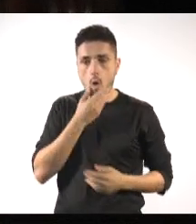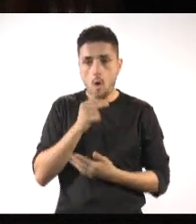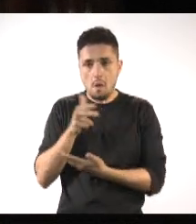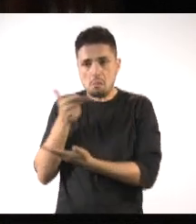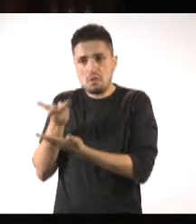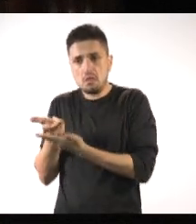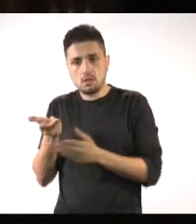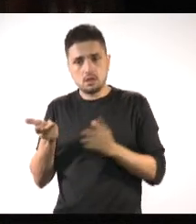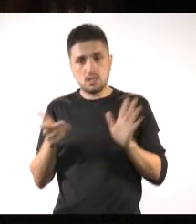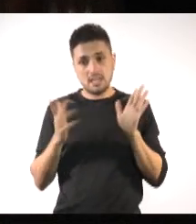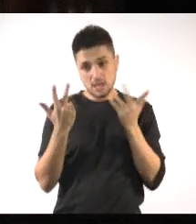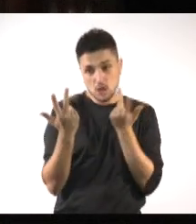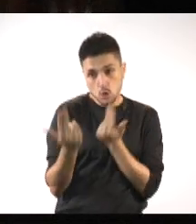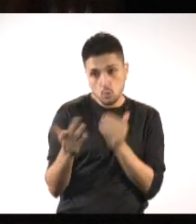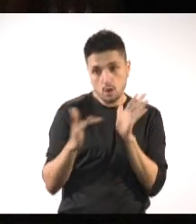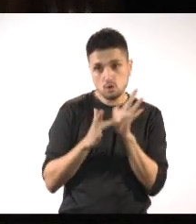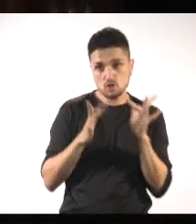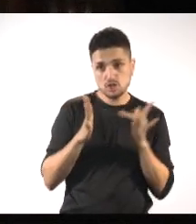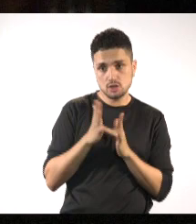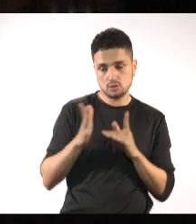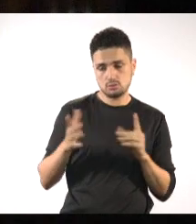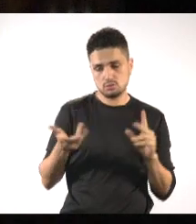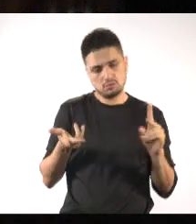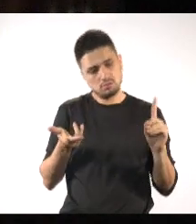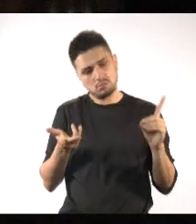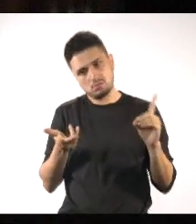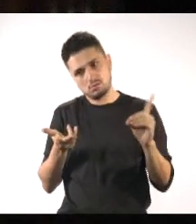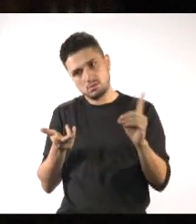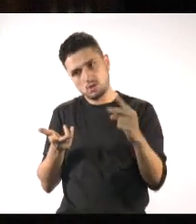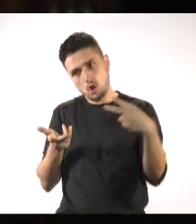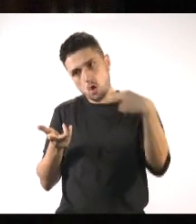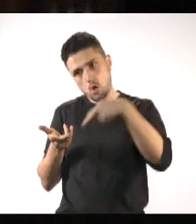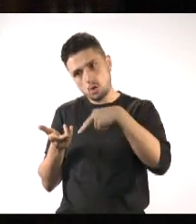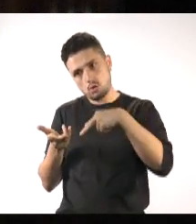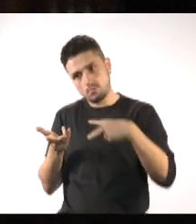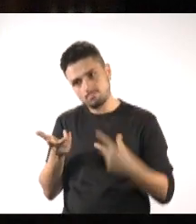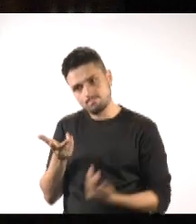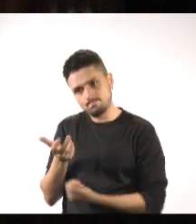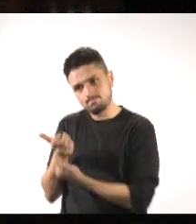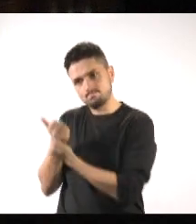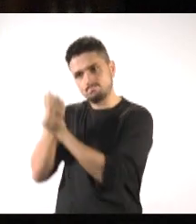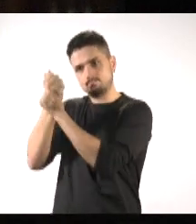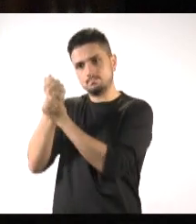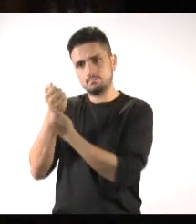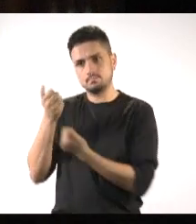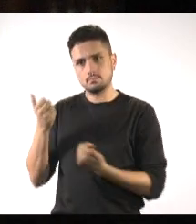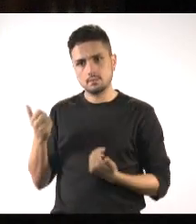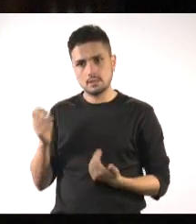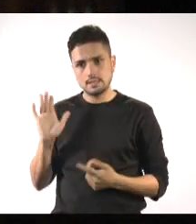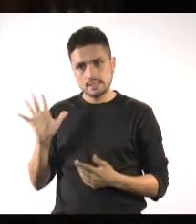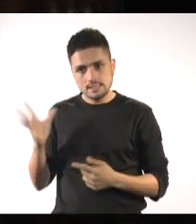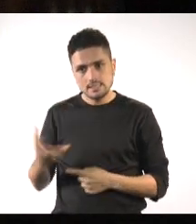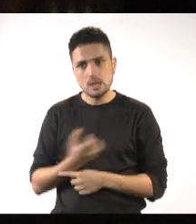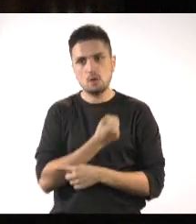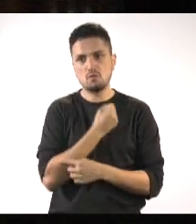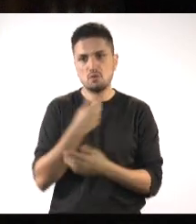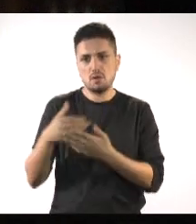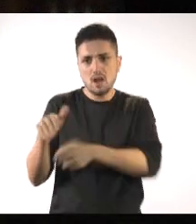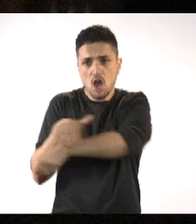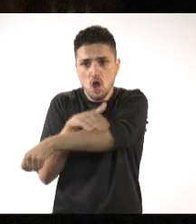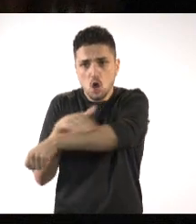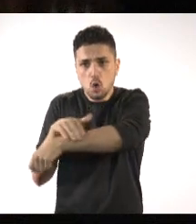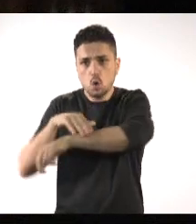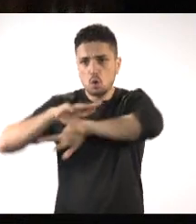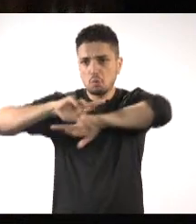olhou com o olhar de Jesus, parou. Não tinha nada a ver com a história, nem da mesma etnia era, mas